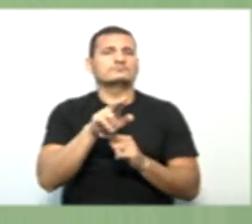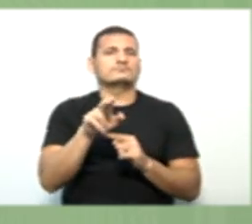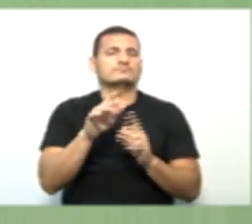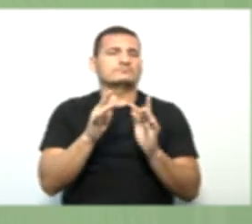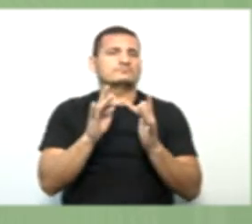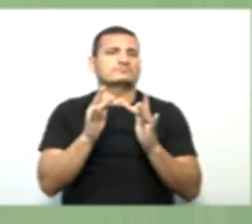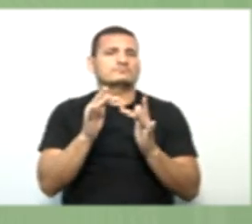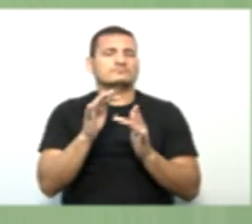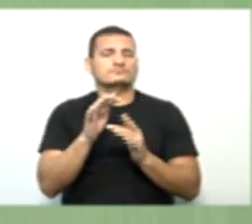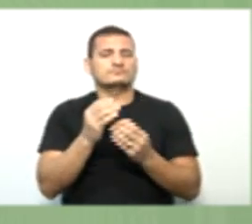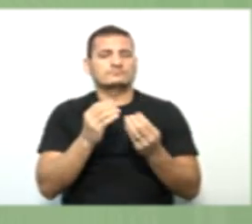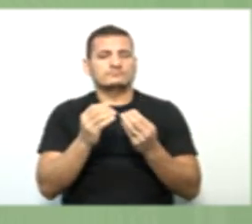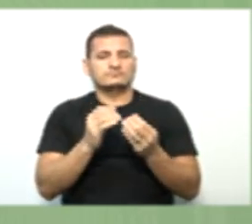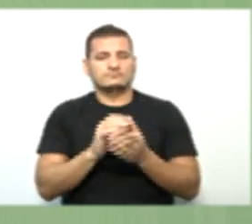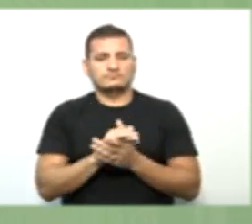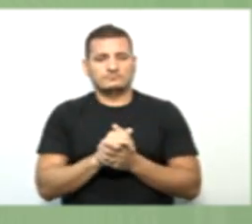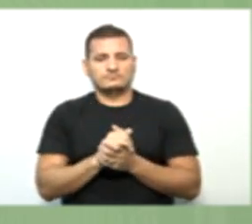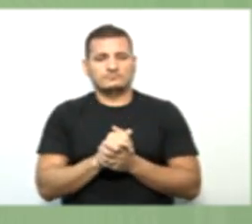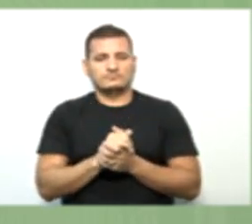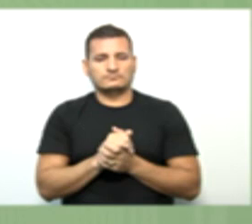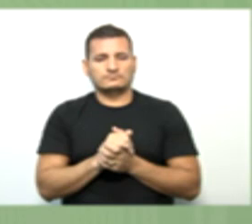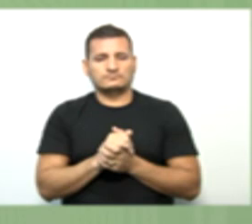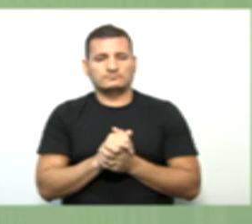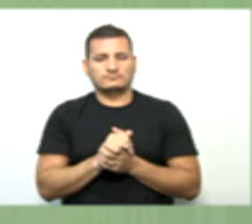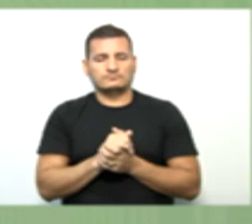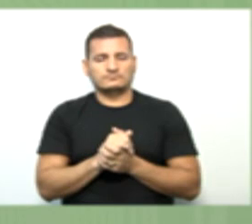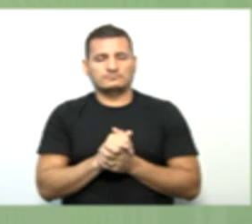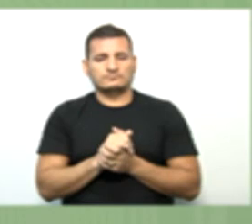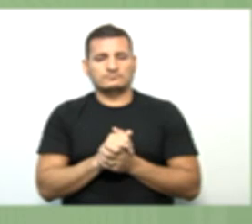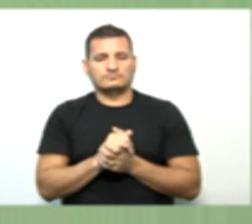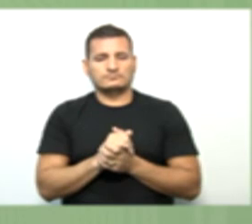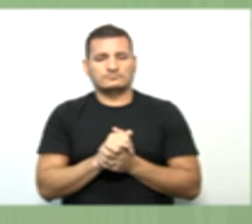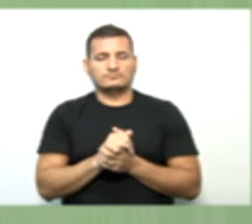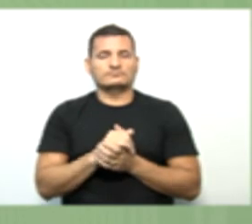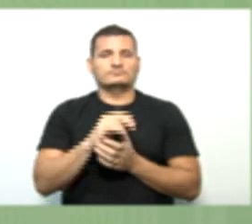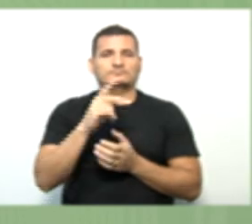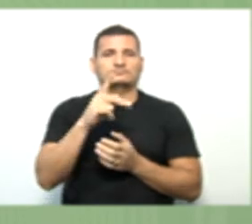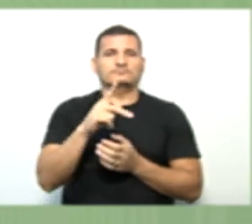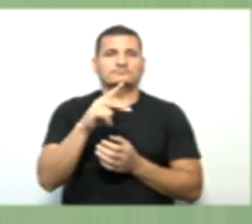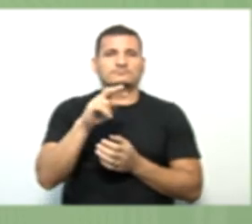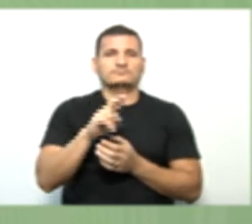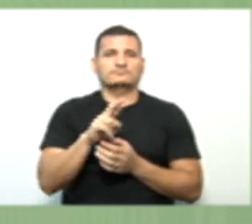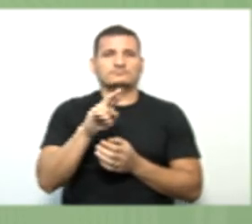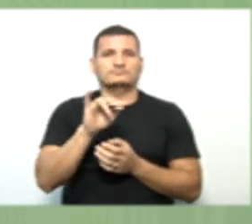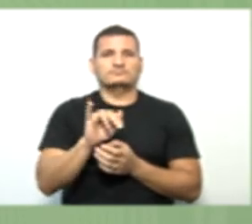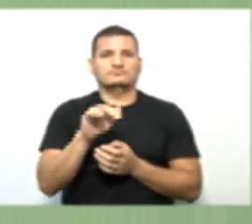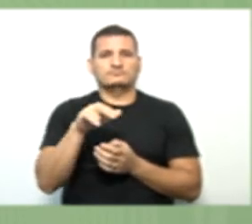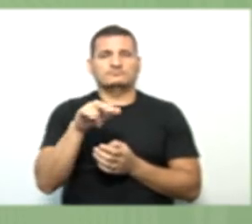ter que escrever um programa principal, onde eu vou ter, por exemplo, print,